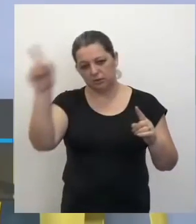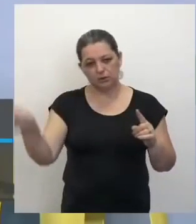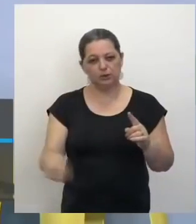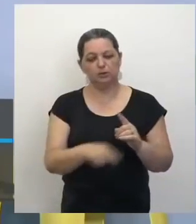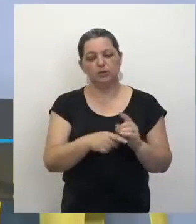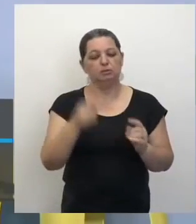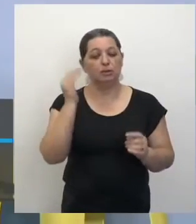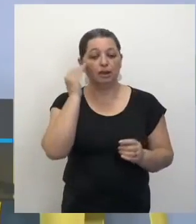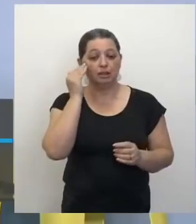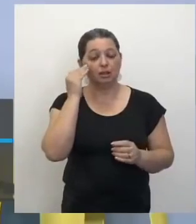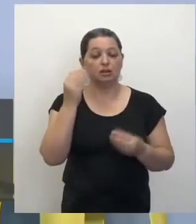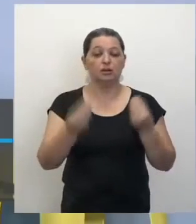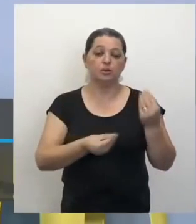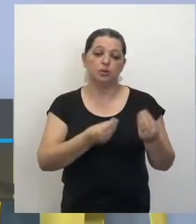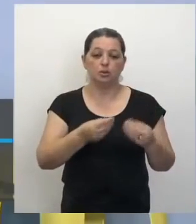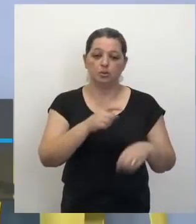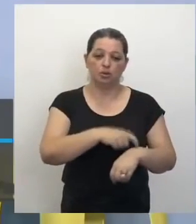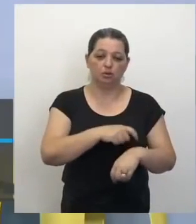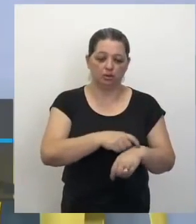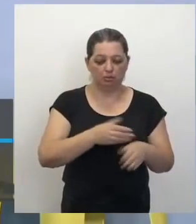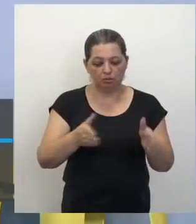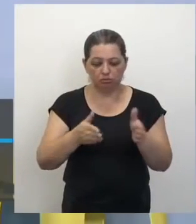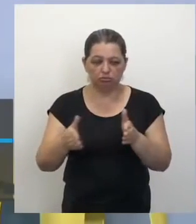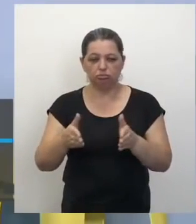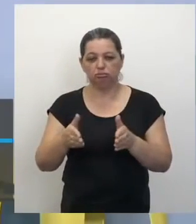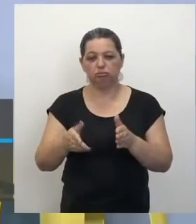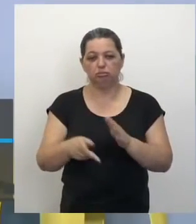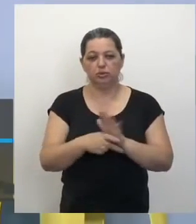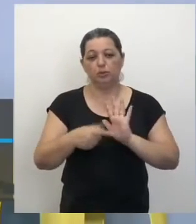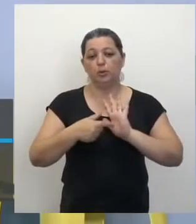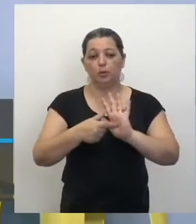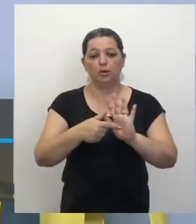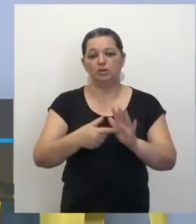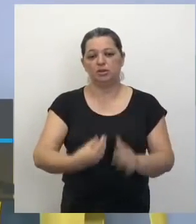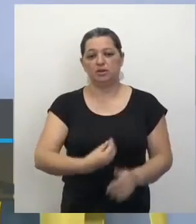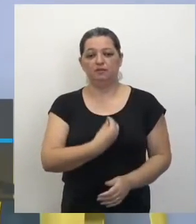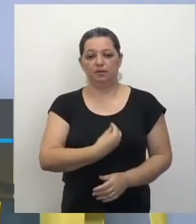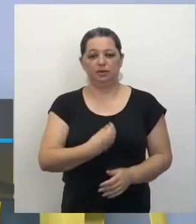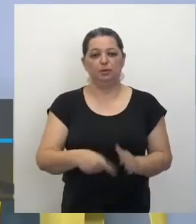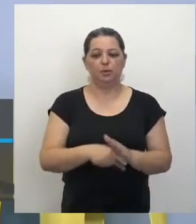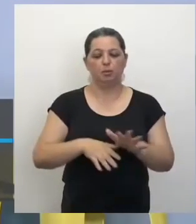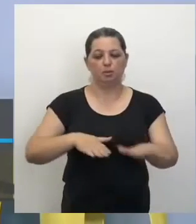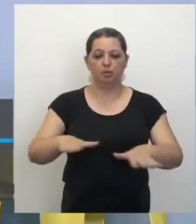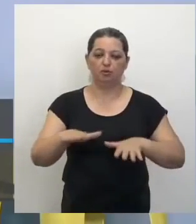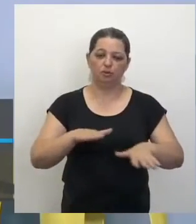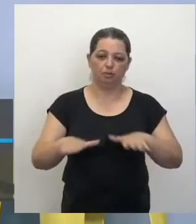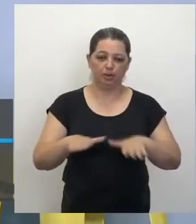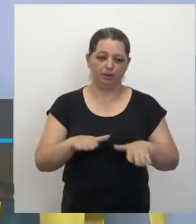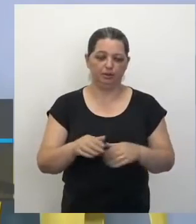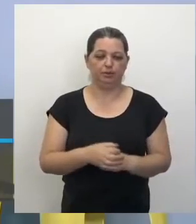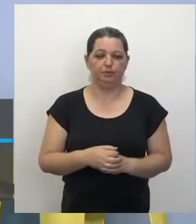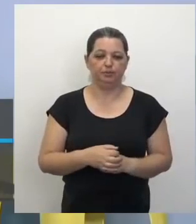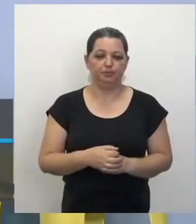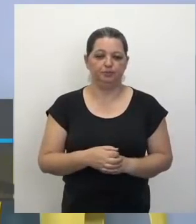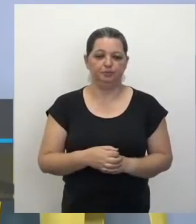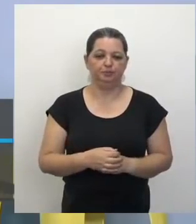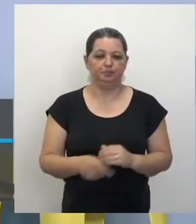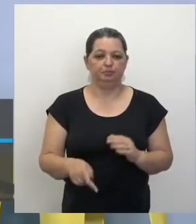que o tempo informa a vida. O tempo é um movimento, o tempo é uma